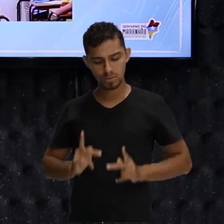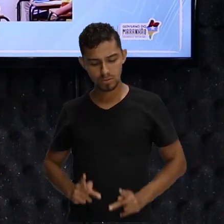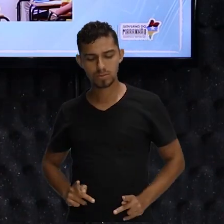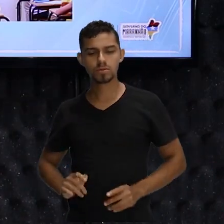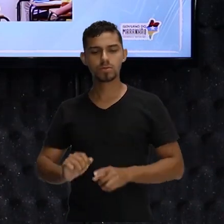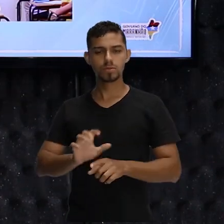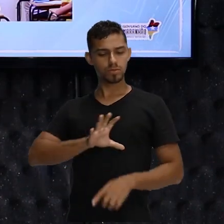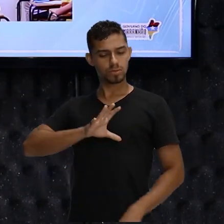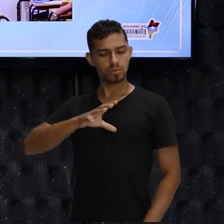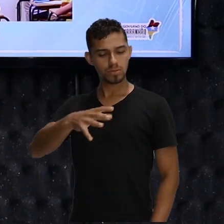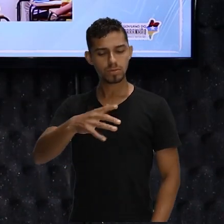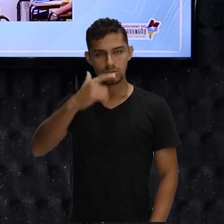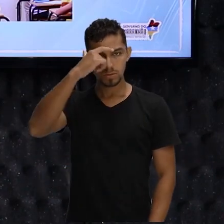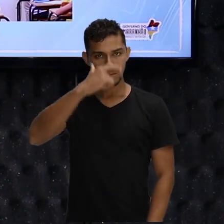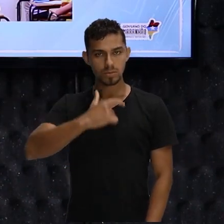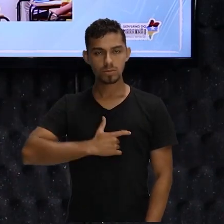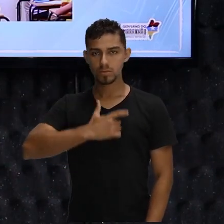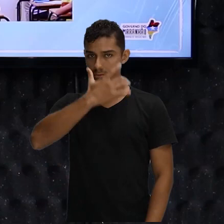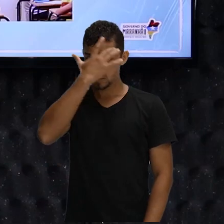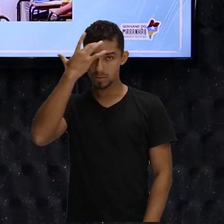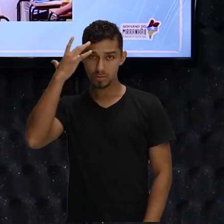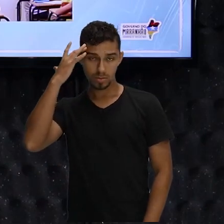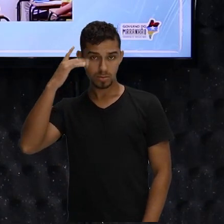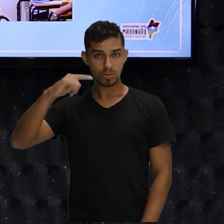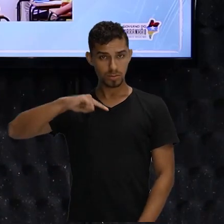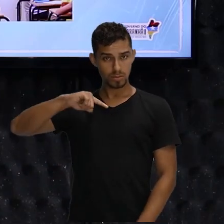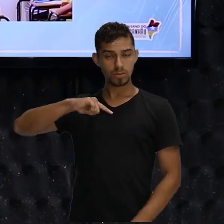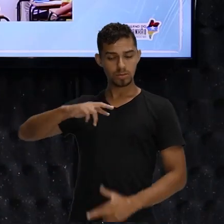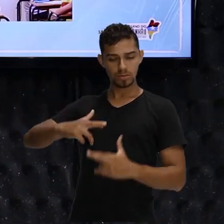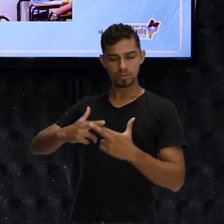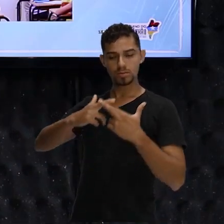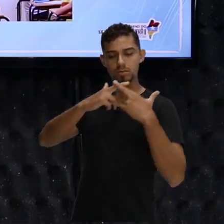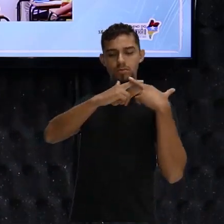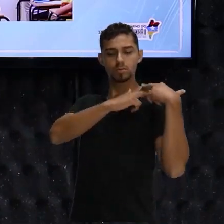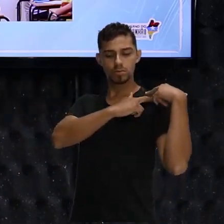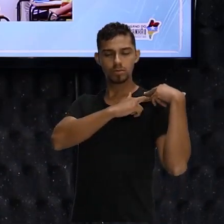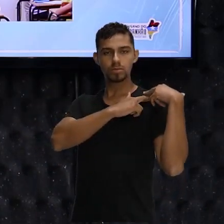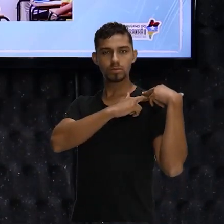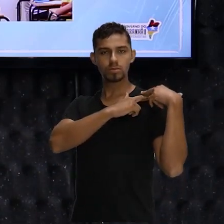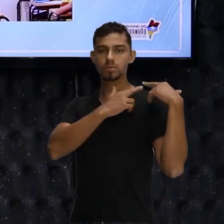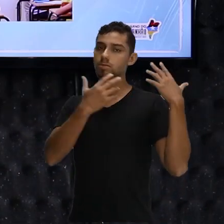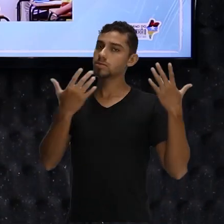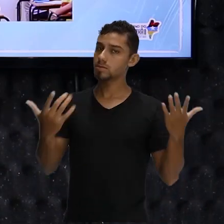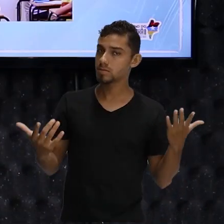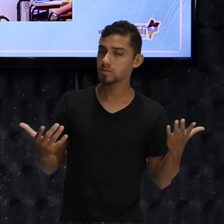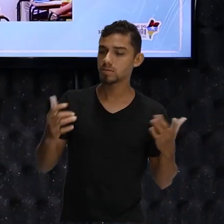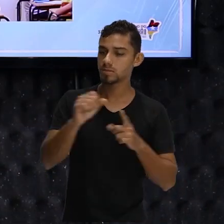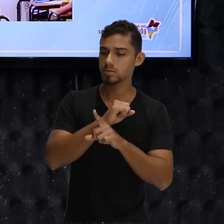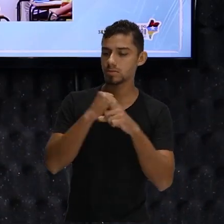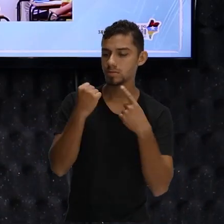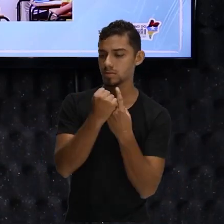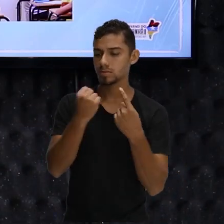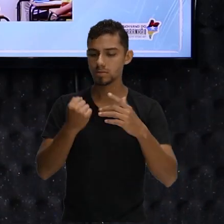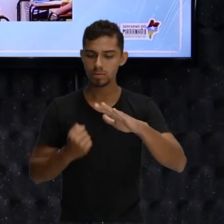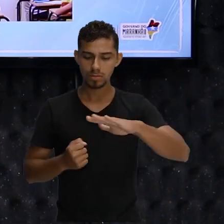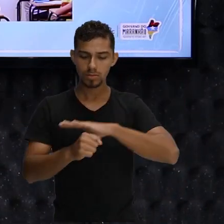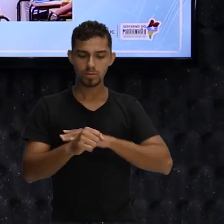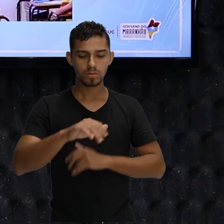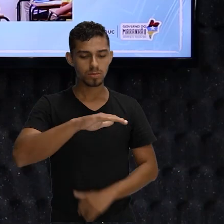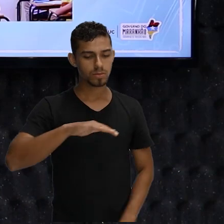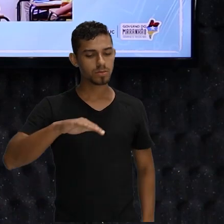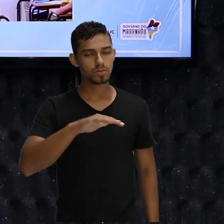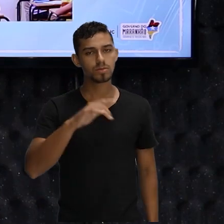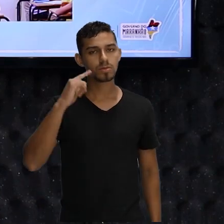as ações que a gente espera das pessoas que ocupam determinadas posições na sociedade, que